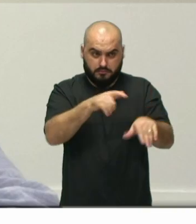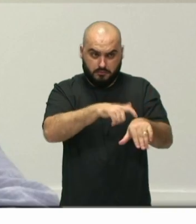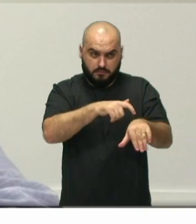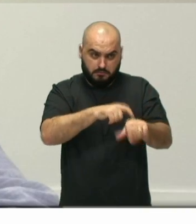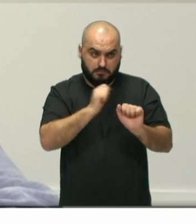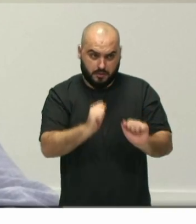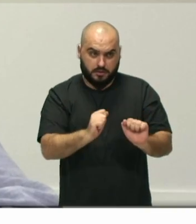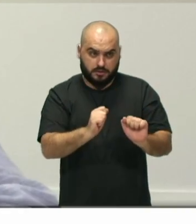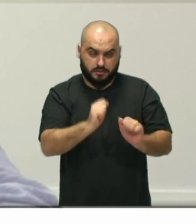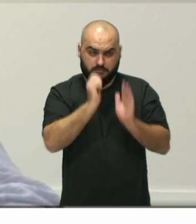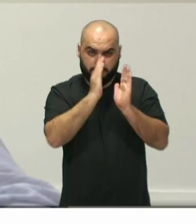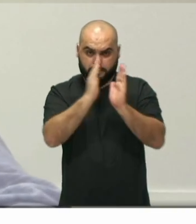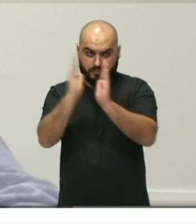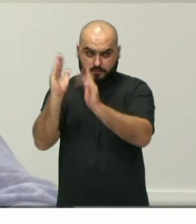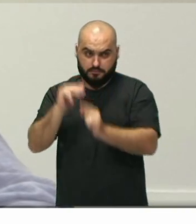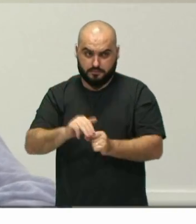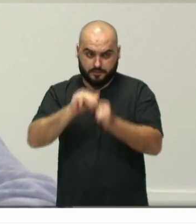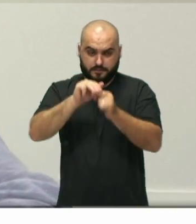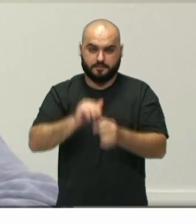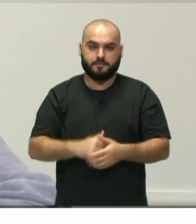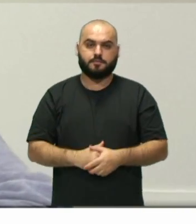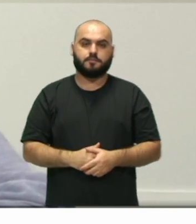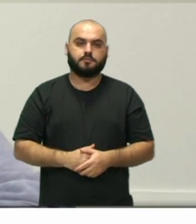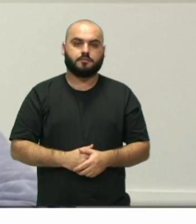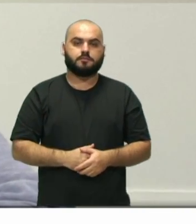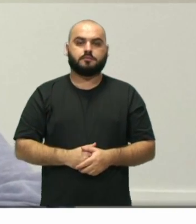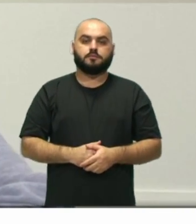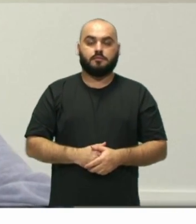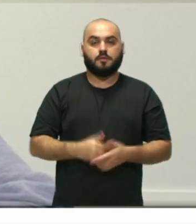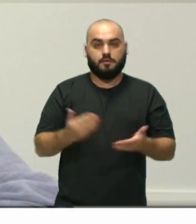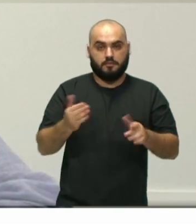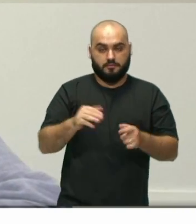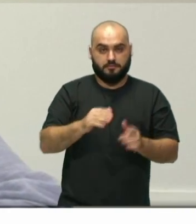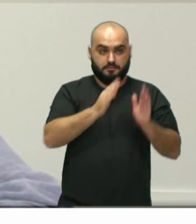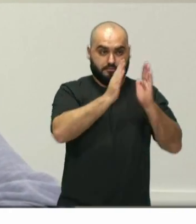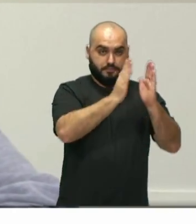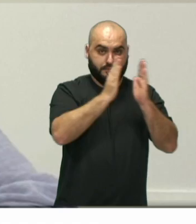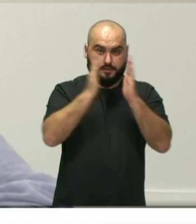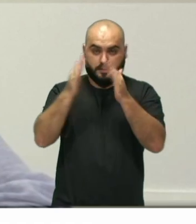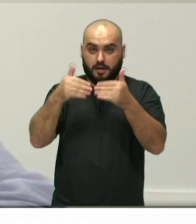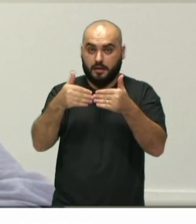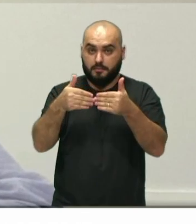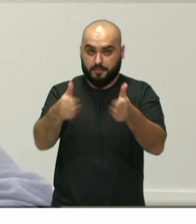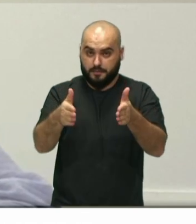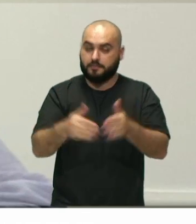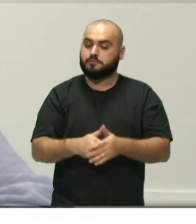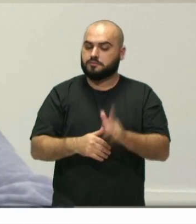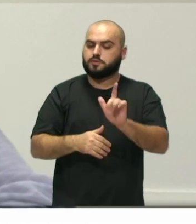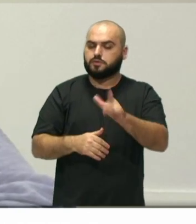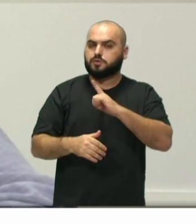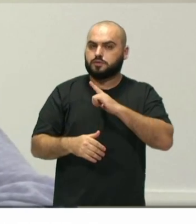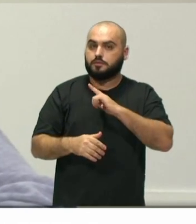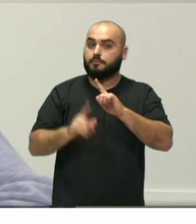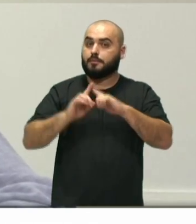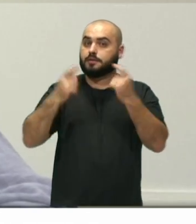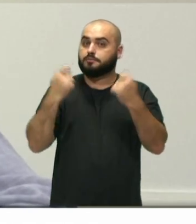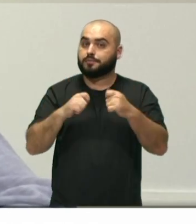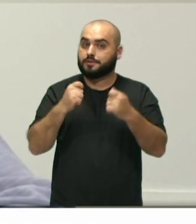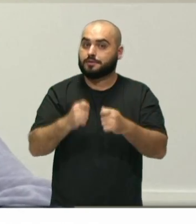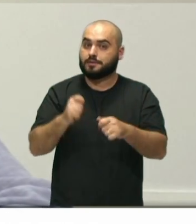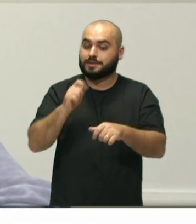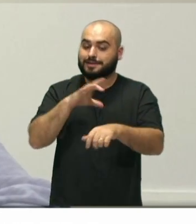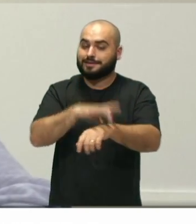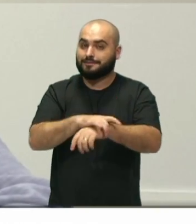momento? Na verdade, a biblioteca está aberta nesse momento. O que a gente precisa é criar um protocolo de segurança, né? O meu pedido